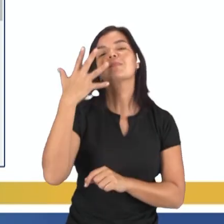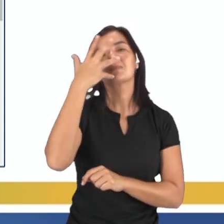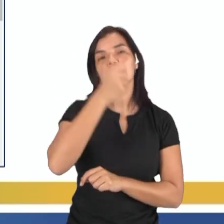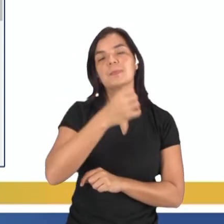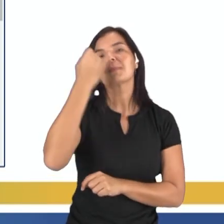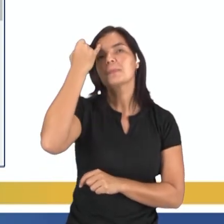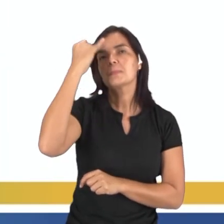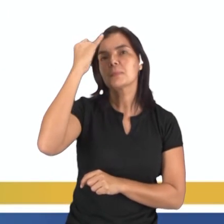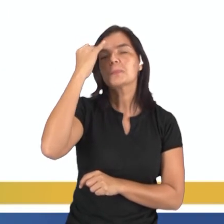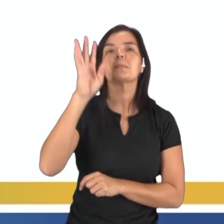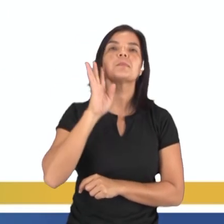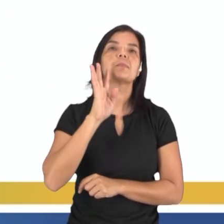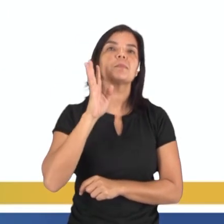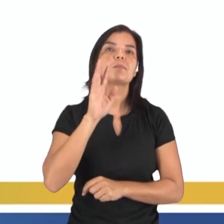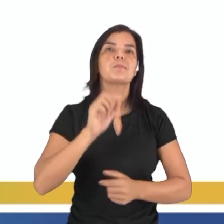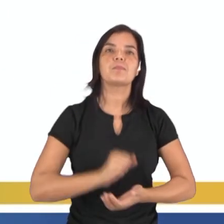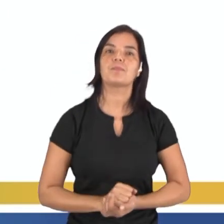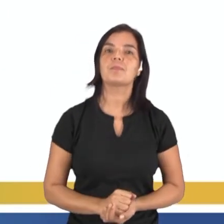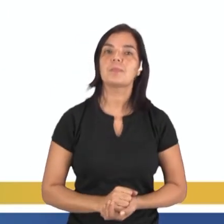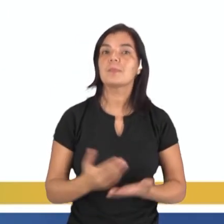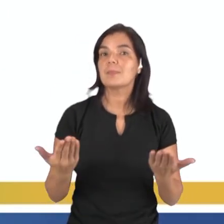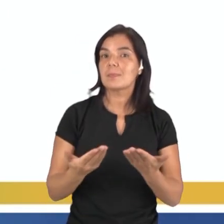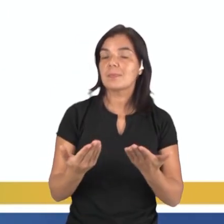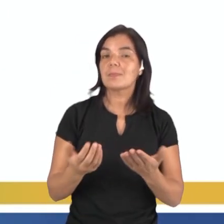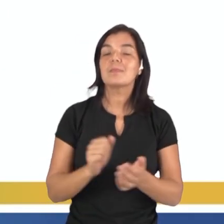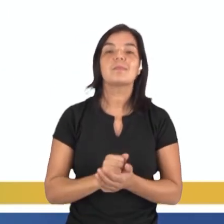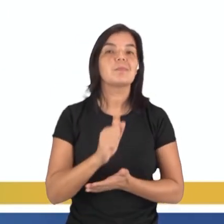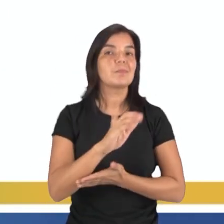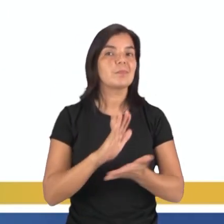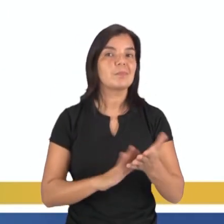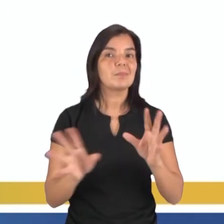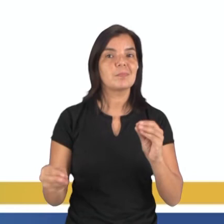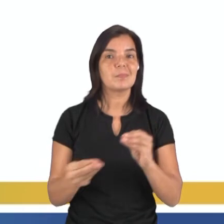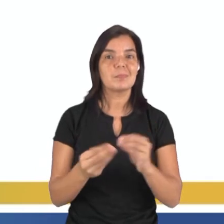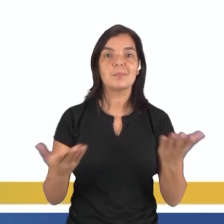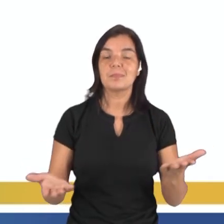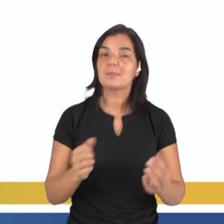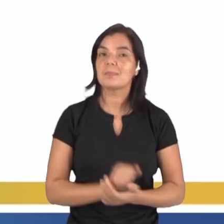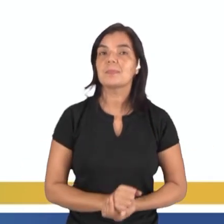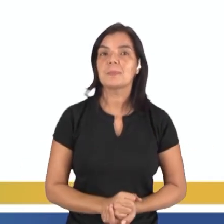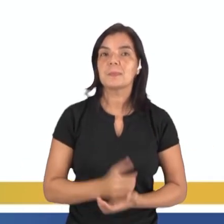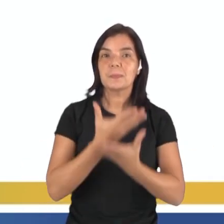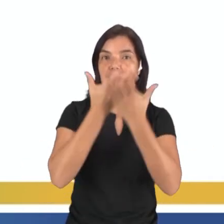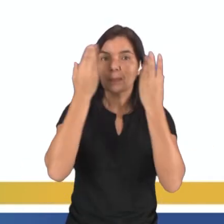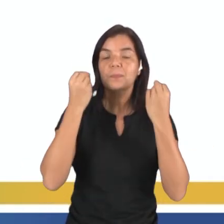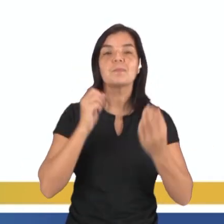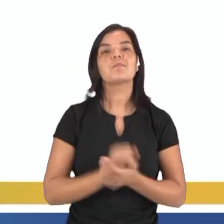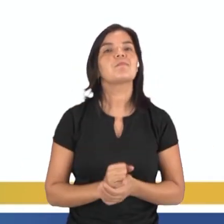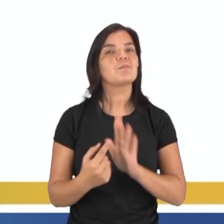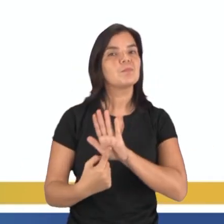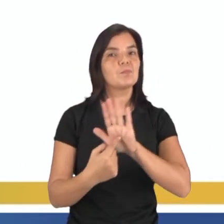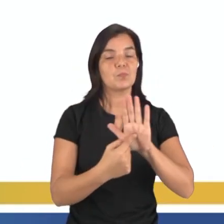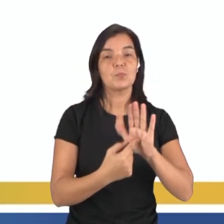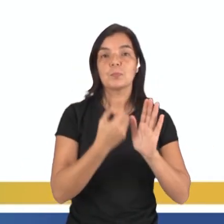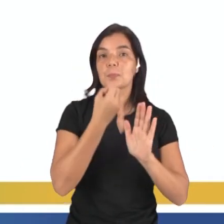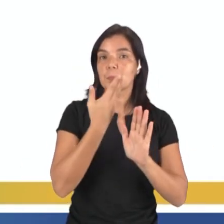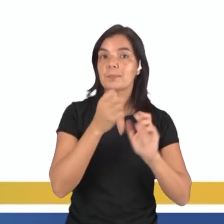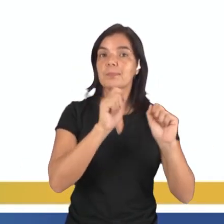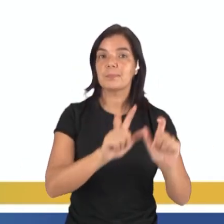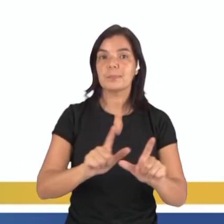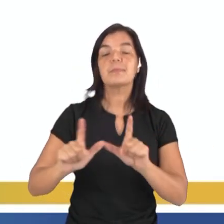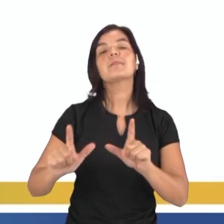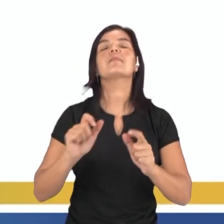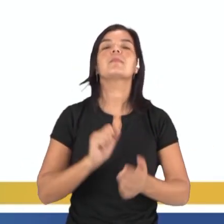muito criativa, bem interessante. Atividade complementar. Gente, então, não esqueçam, uma apresentação de